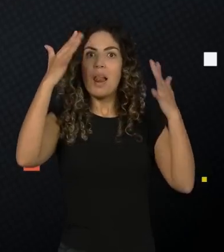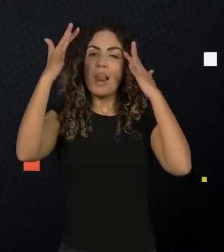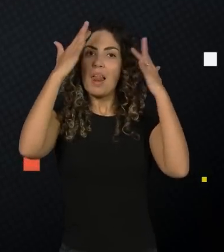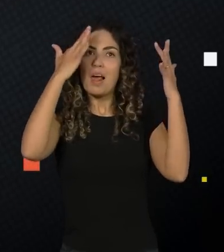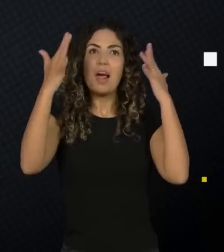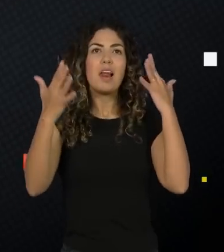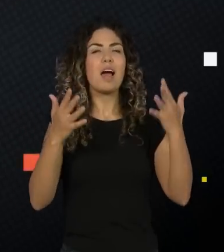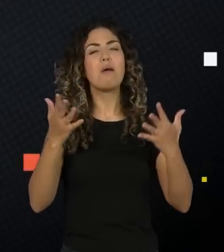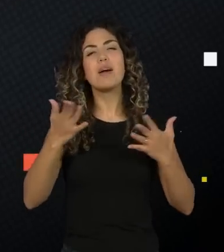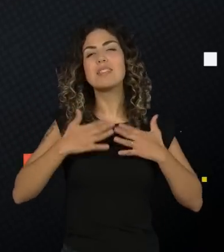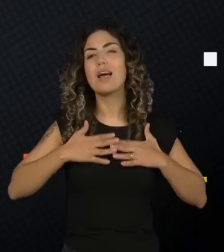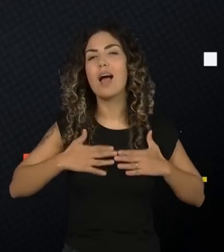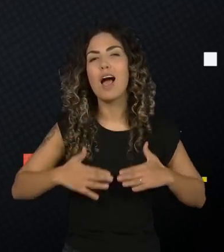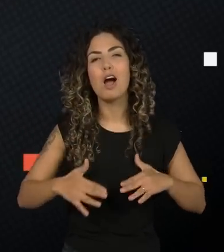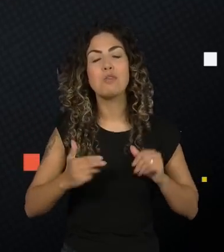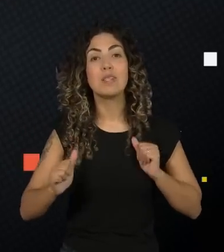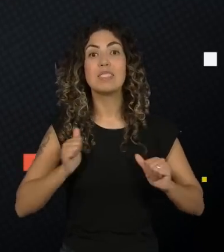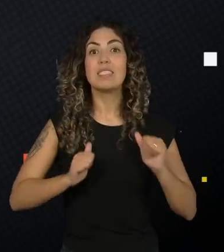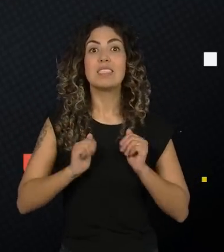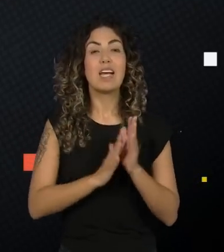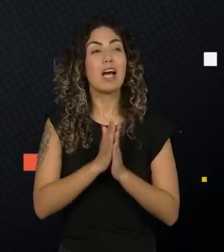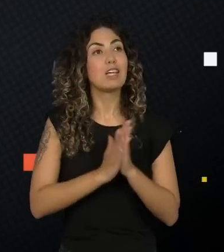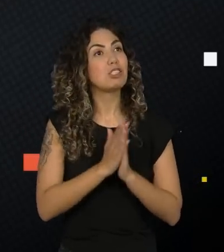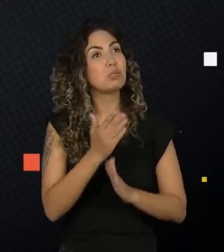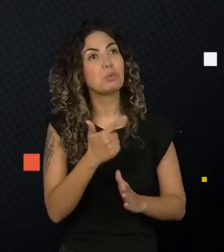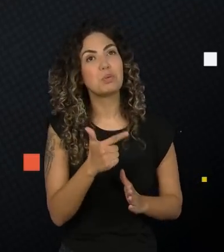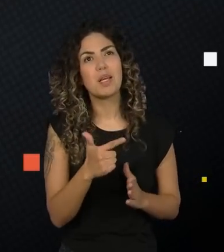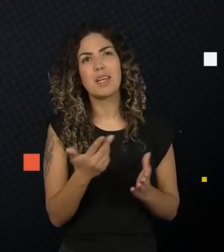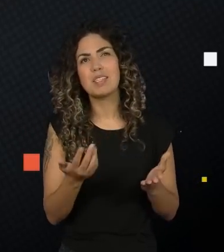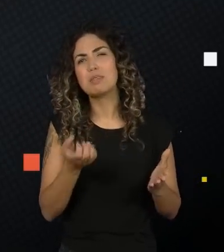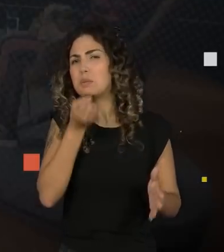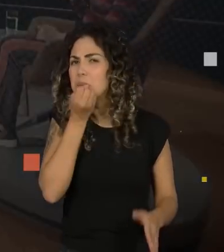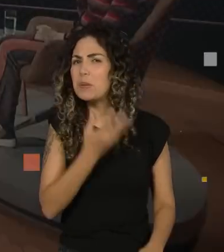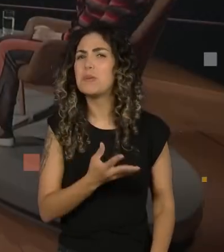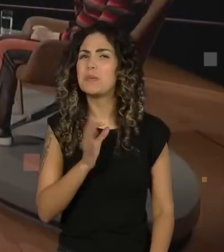isso com calma, sem ansiedade. Muito bom.